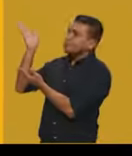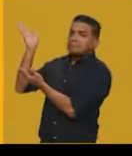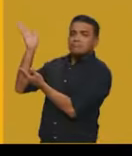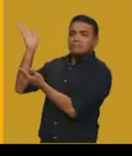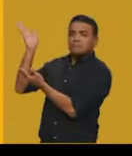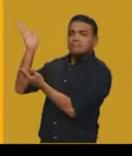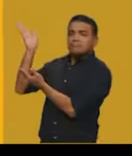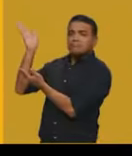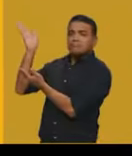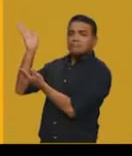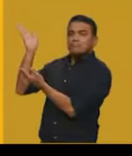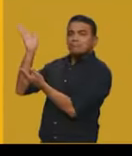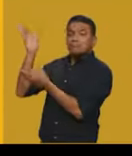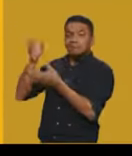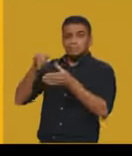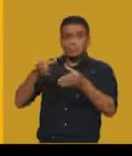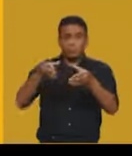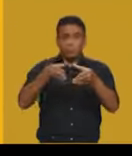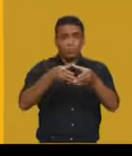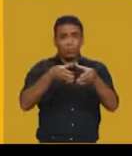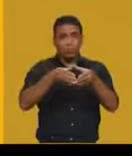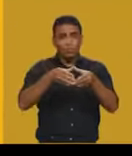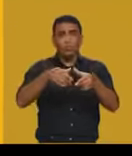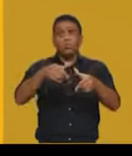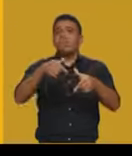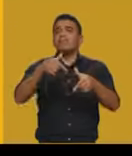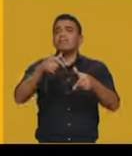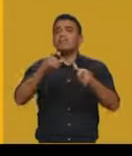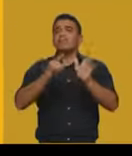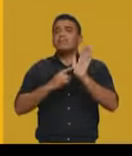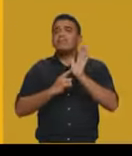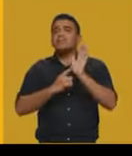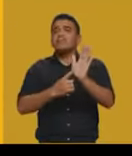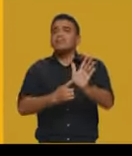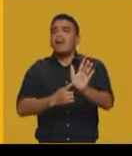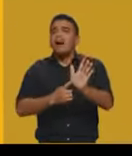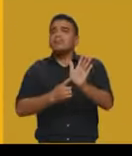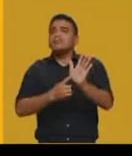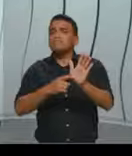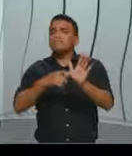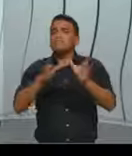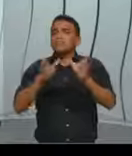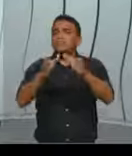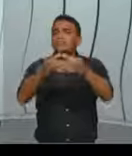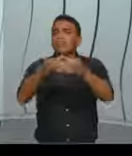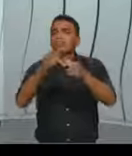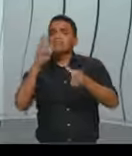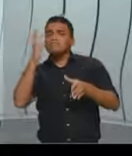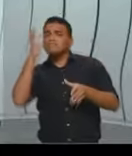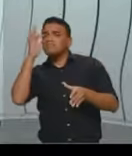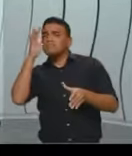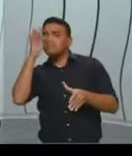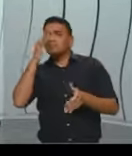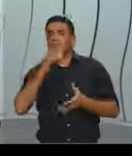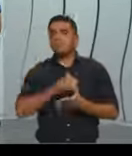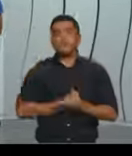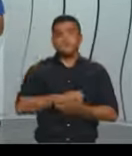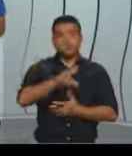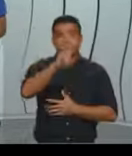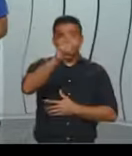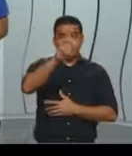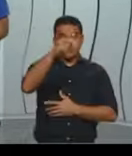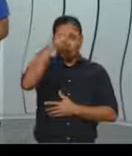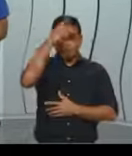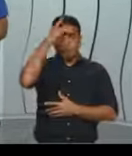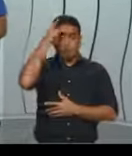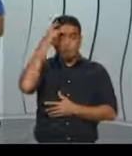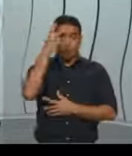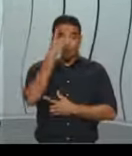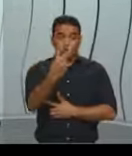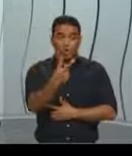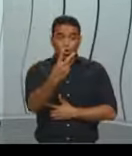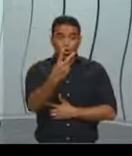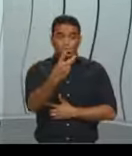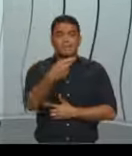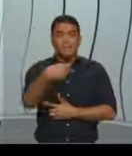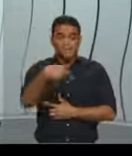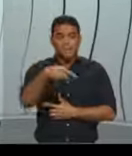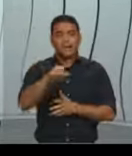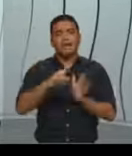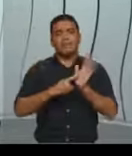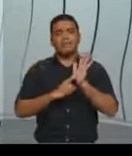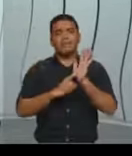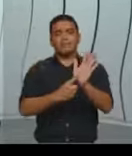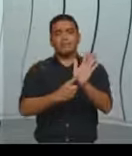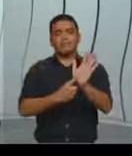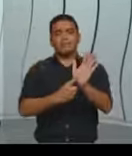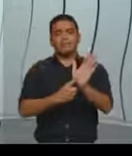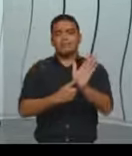grupo. Somente 2 deles terão que fazer a apresentação para a turma. 5 pessoas, 2 vão apresentar. Falou a ordem